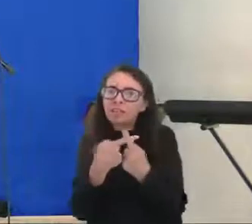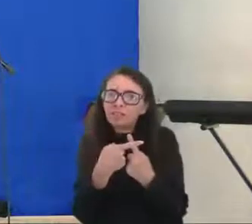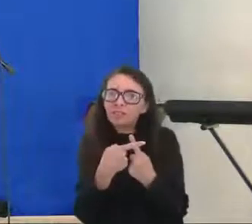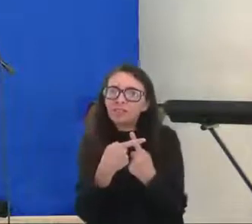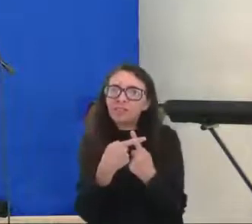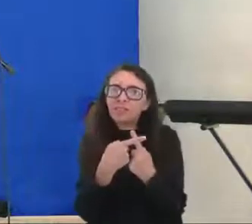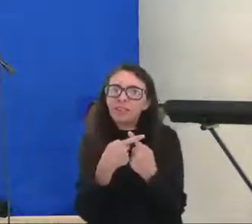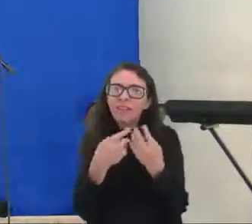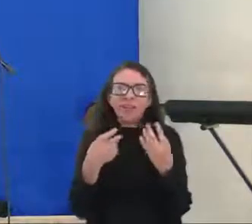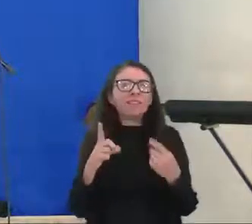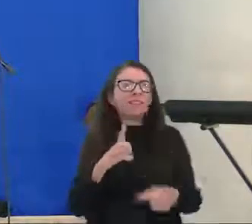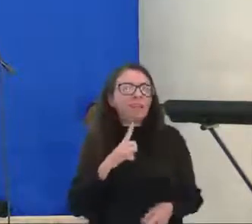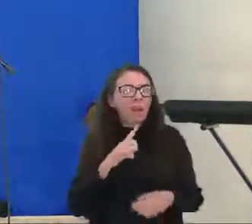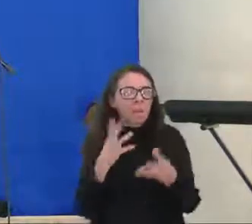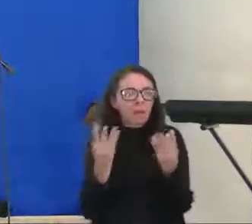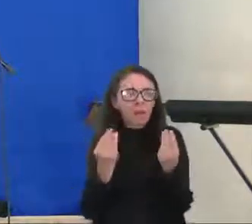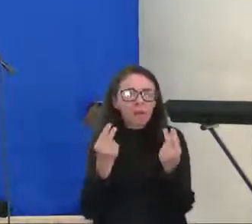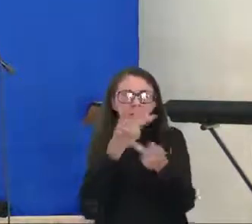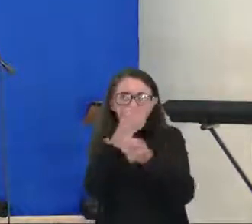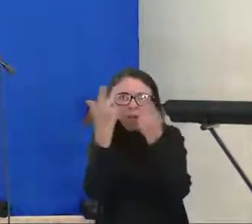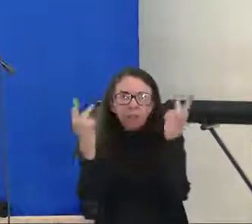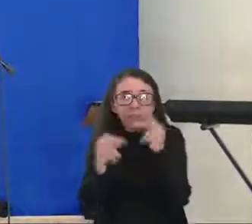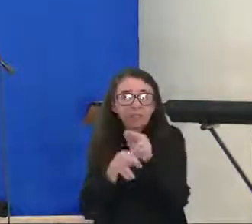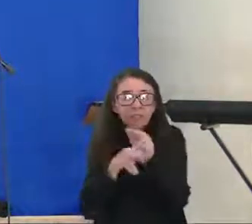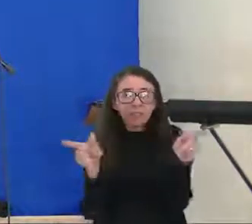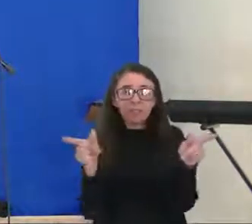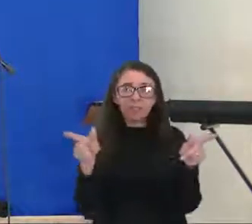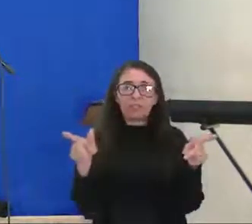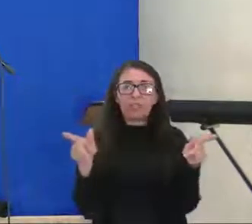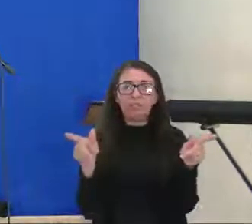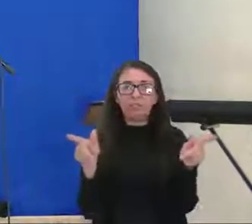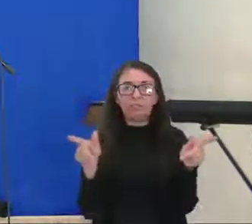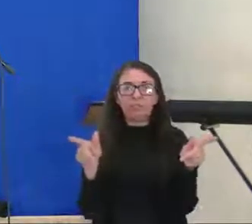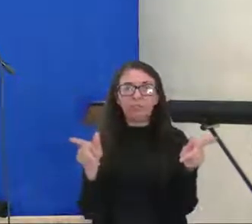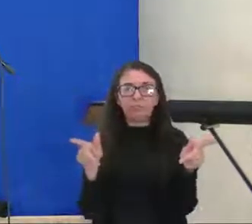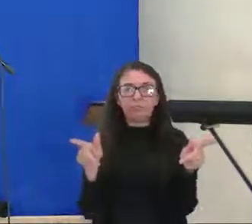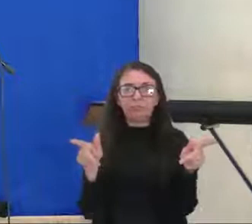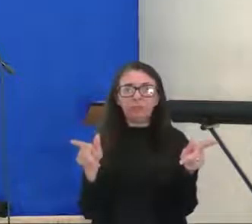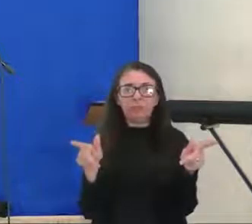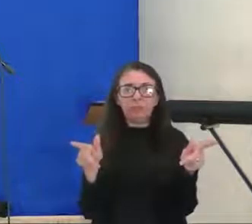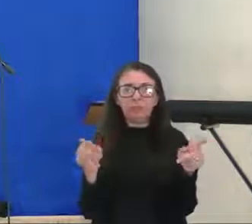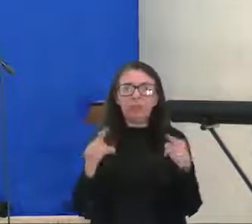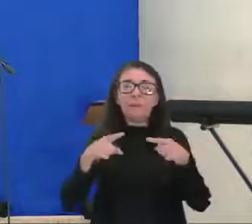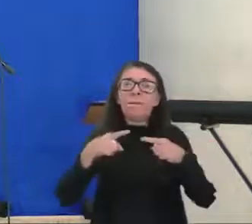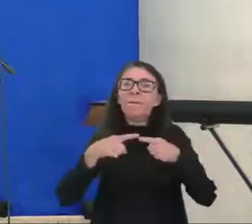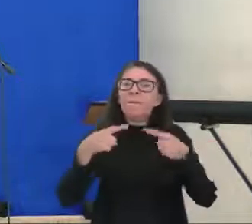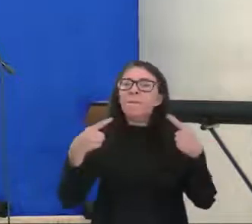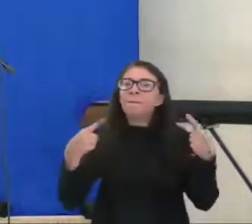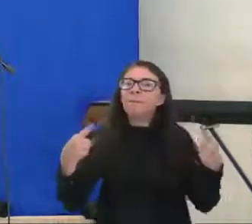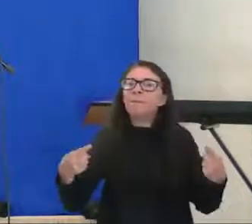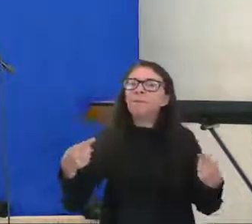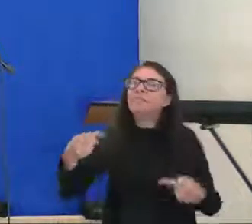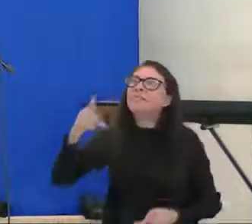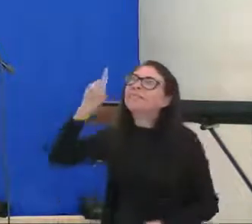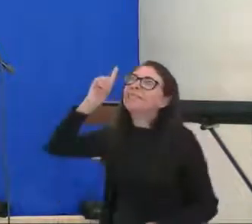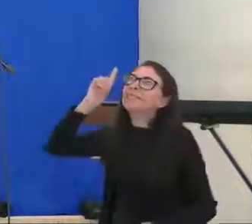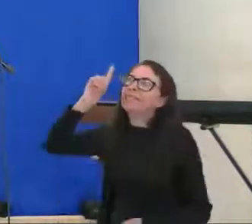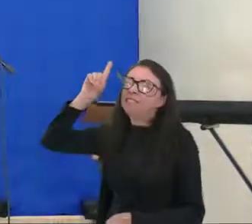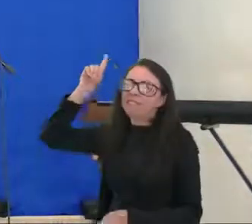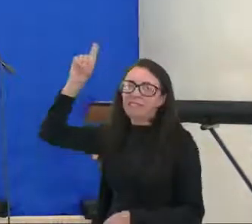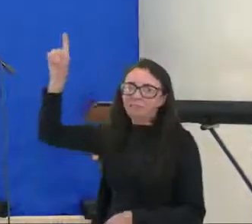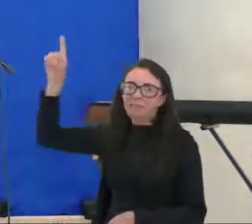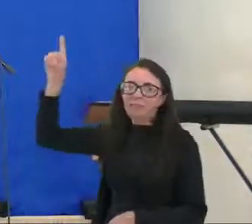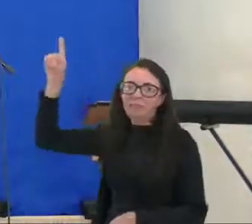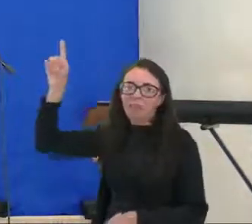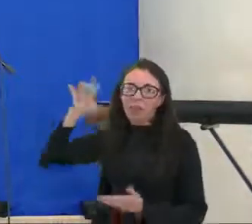seguinte: o corpo é uma unidade constituída de muitas partes. Então, esse corpo espiritual que nós estamos falando aqui